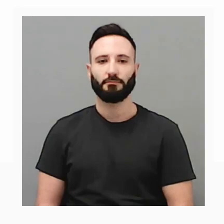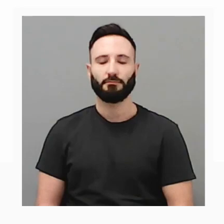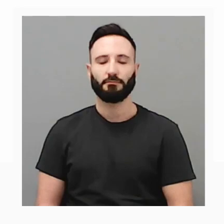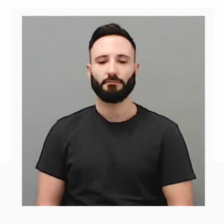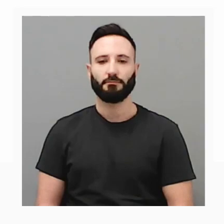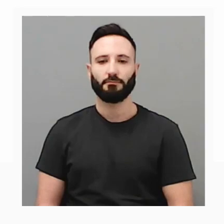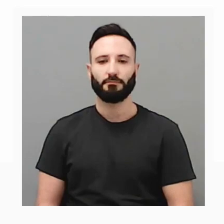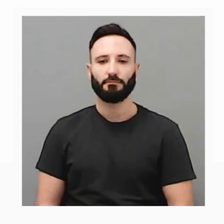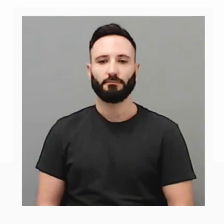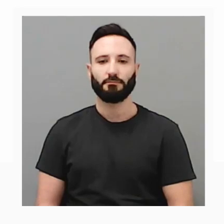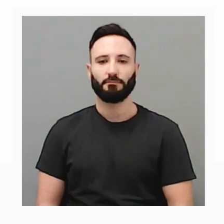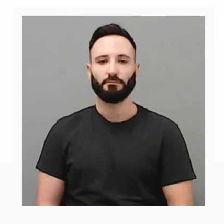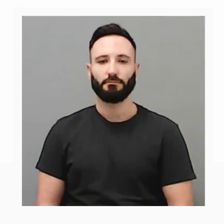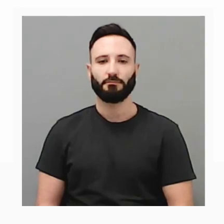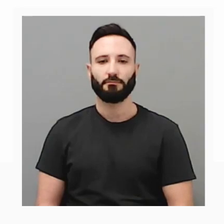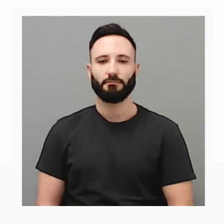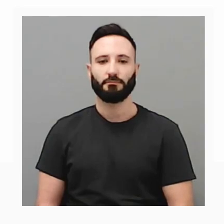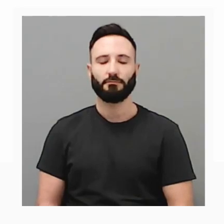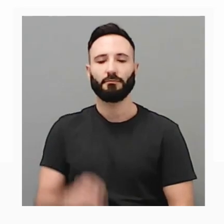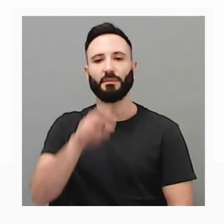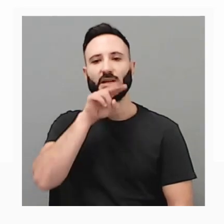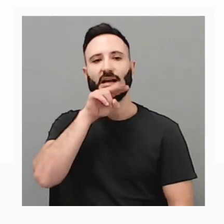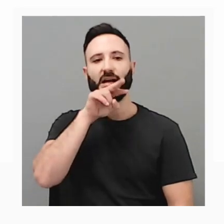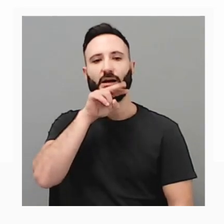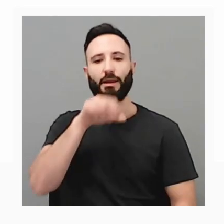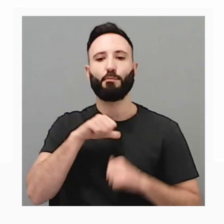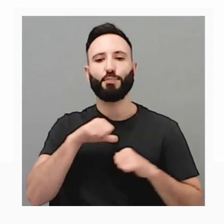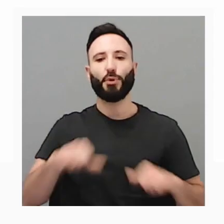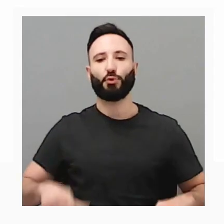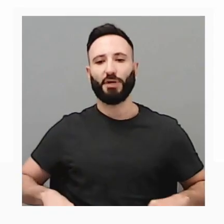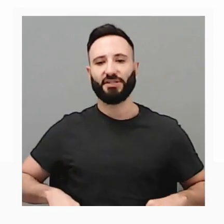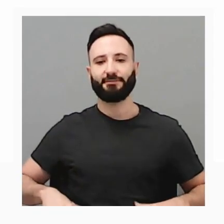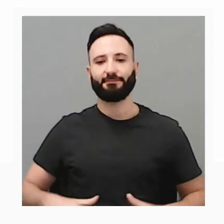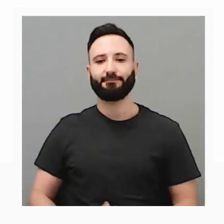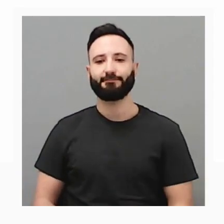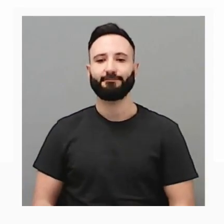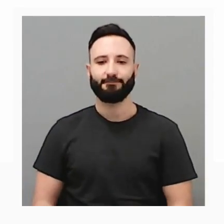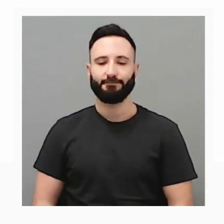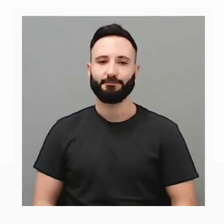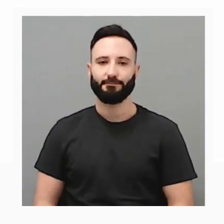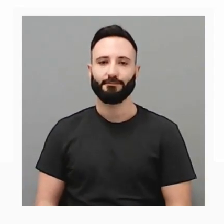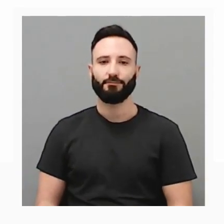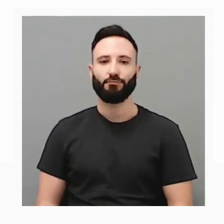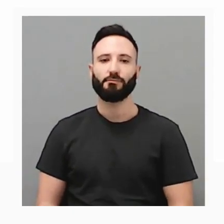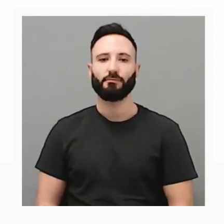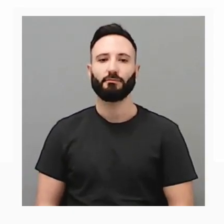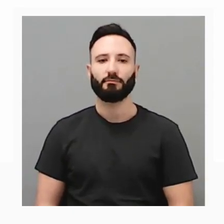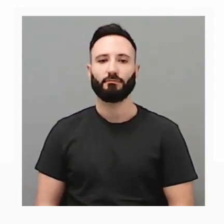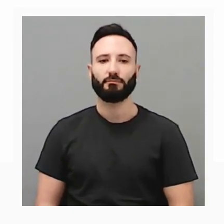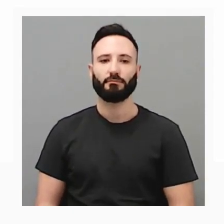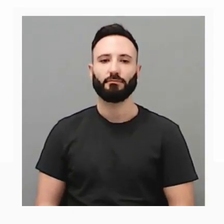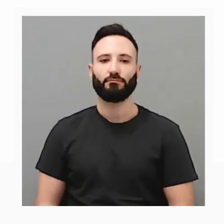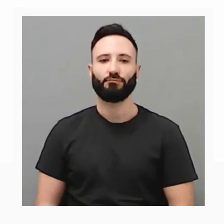leva a que, no final, as conclusões não sejam tão robustas quanto aquilo que se pretendia inicialmente. Para além disso, é também bastante